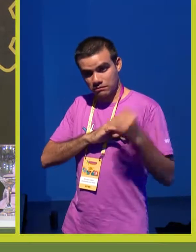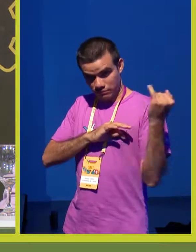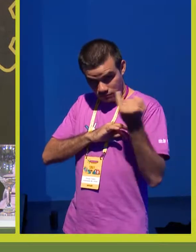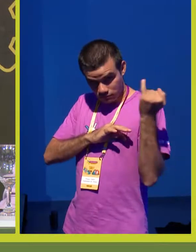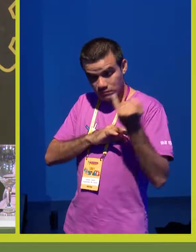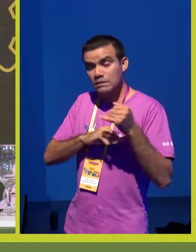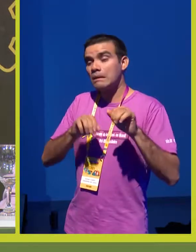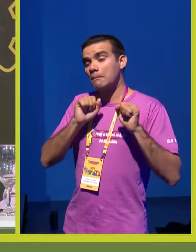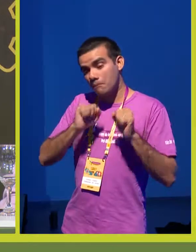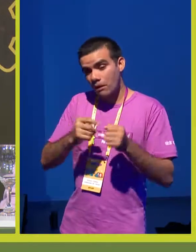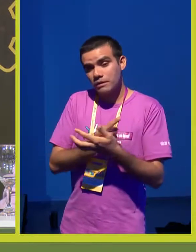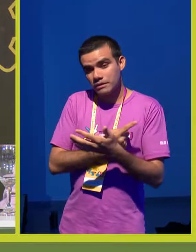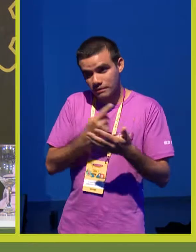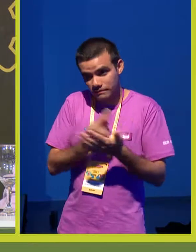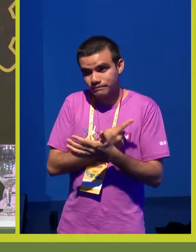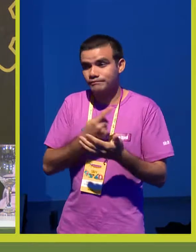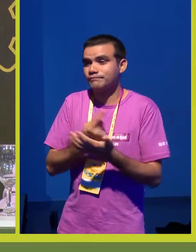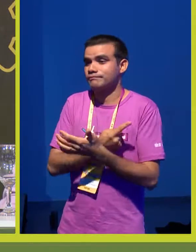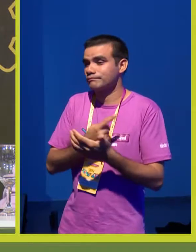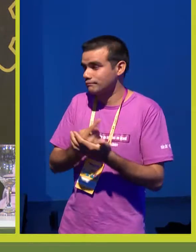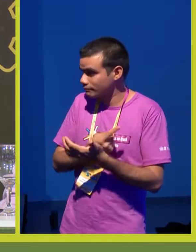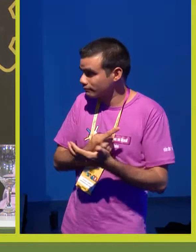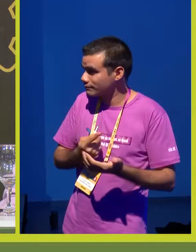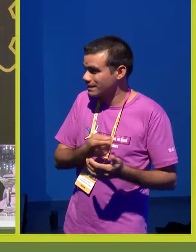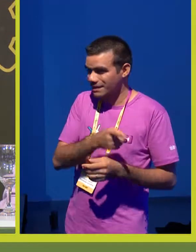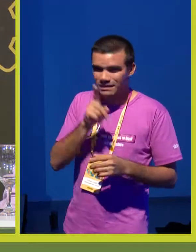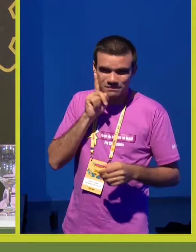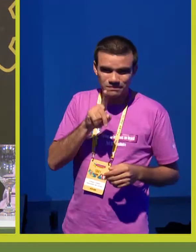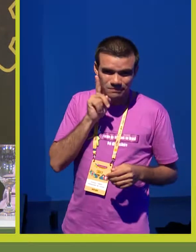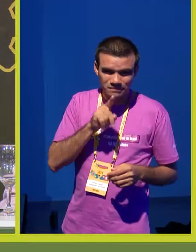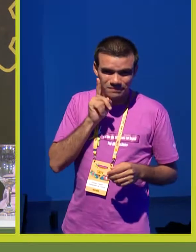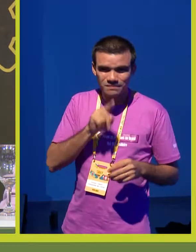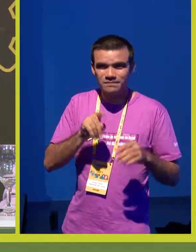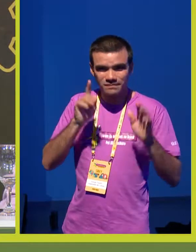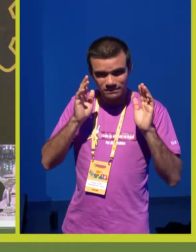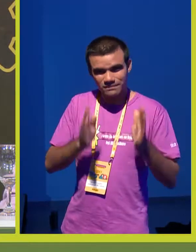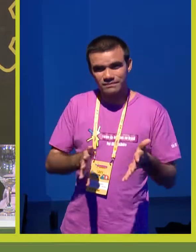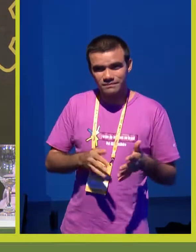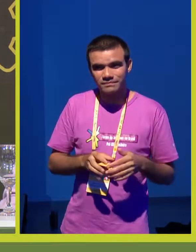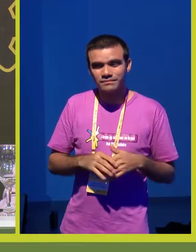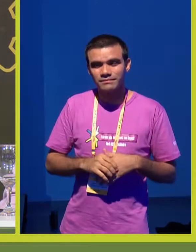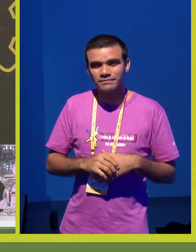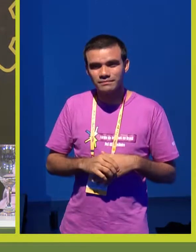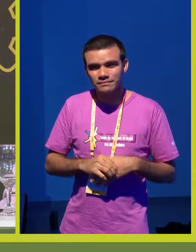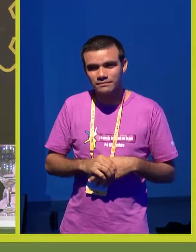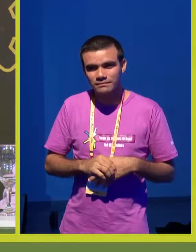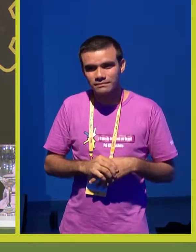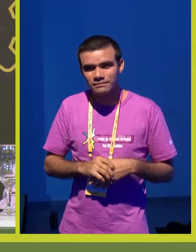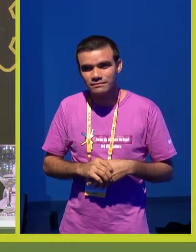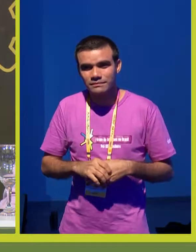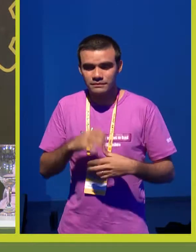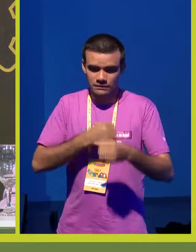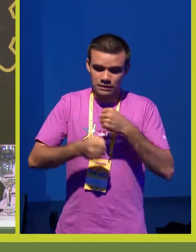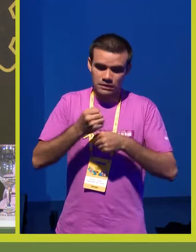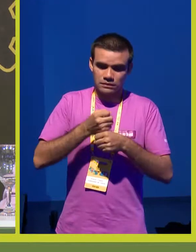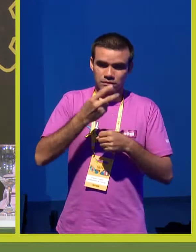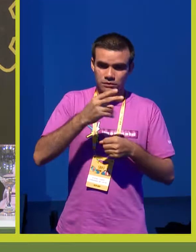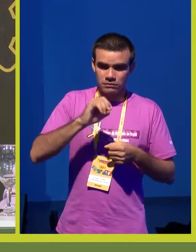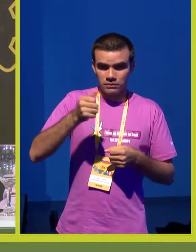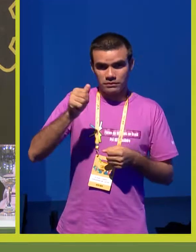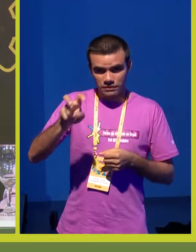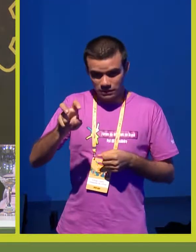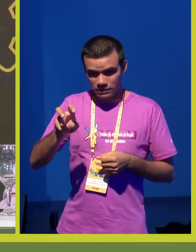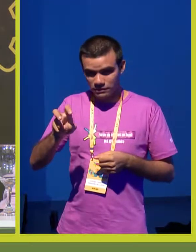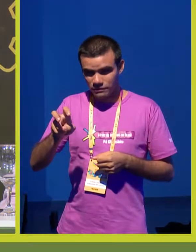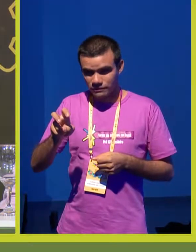também pode ocorrer erros, ela não está imune a erros, tem casos nos Estados Unidos em que, por exemplo, em 2015, o San Francisco